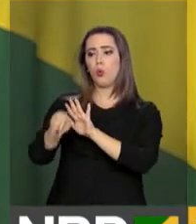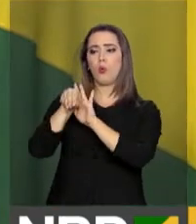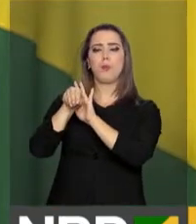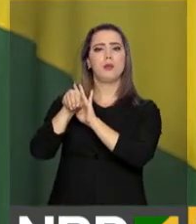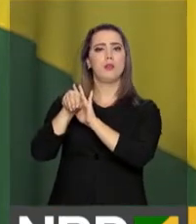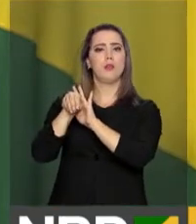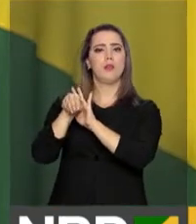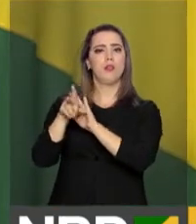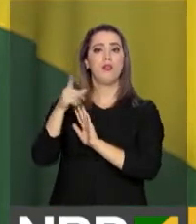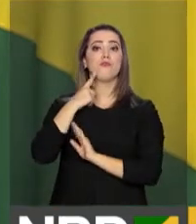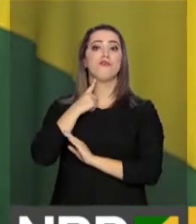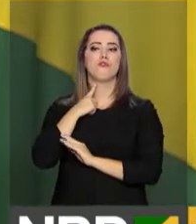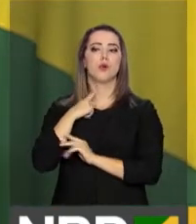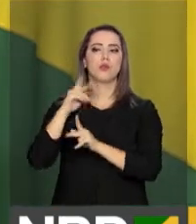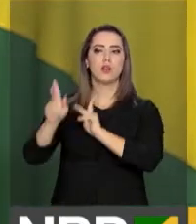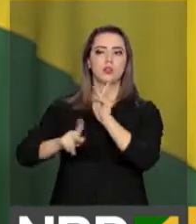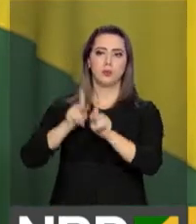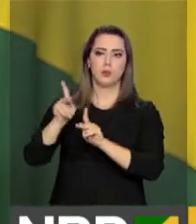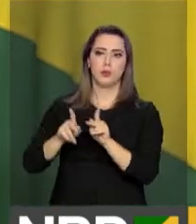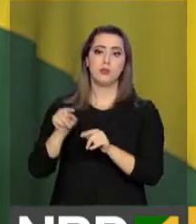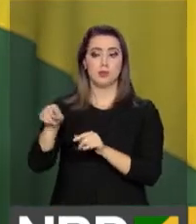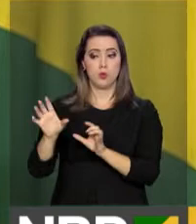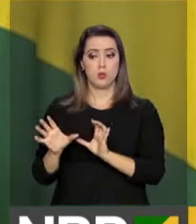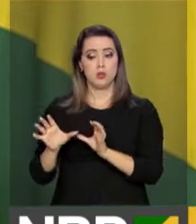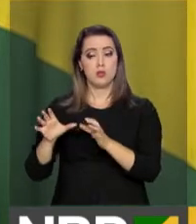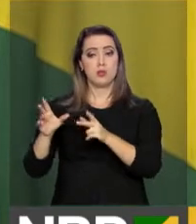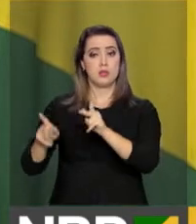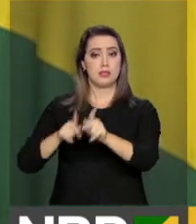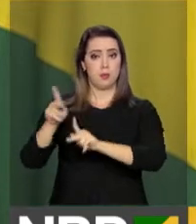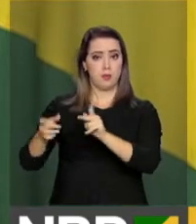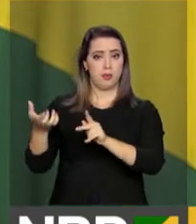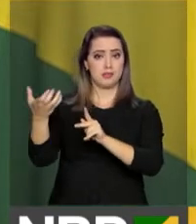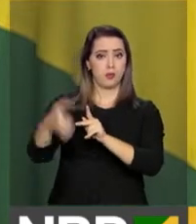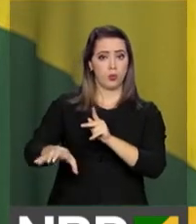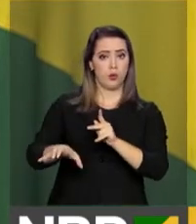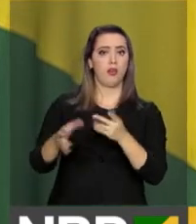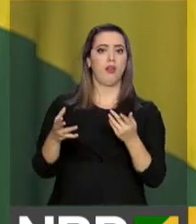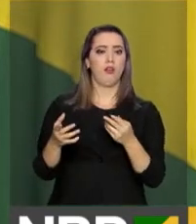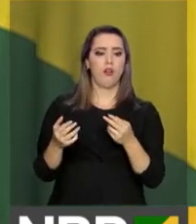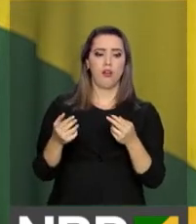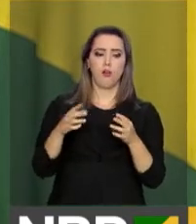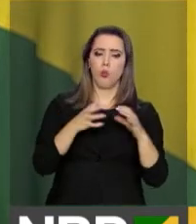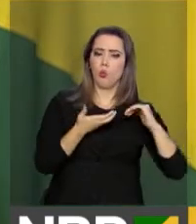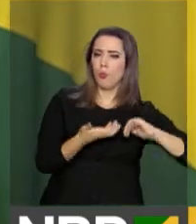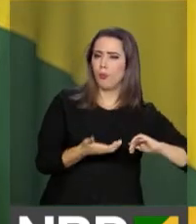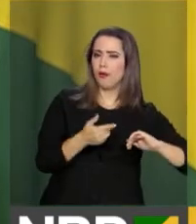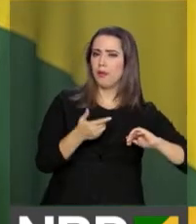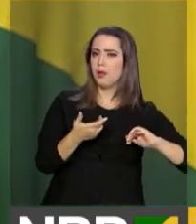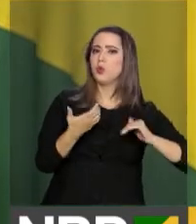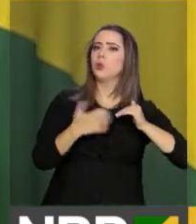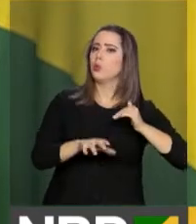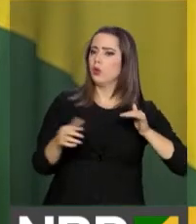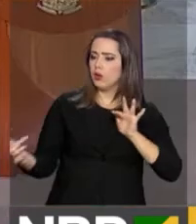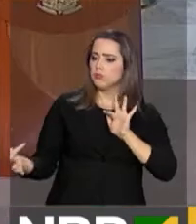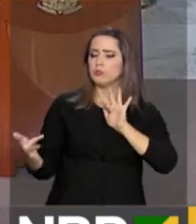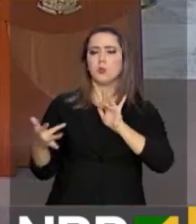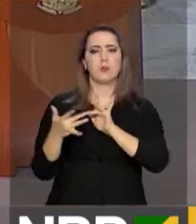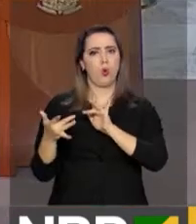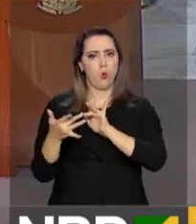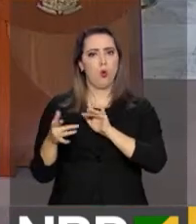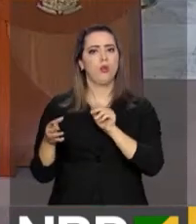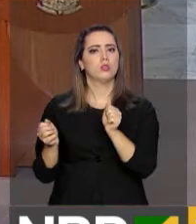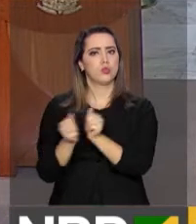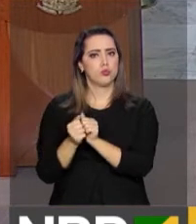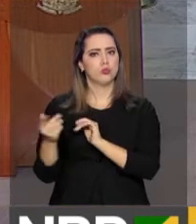é contra é natural que ele seja contra mas na medida em que a vontade popular começa a ser a favor também